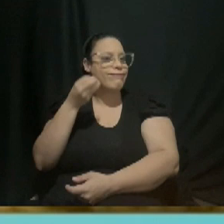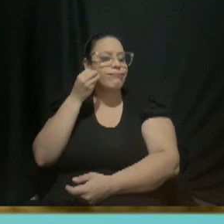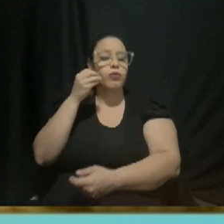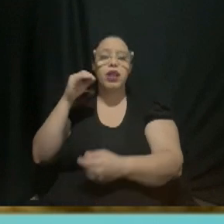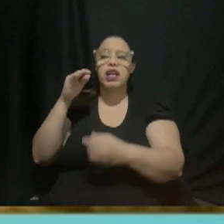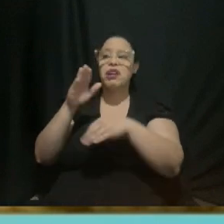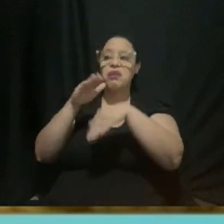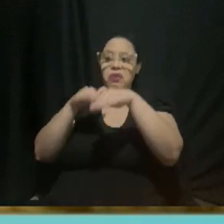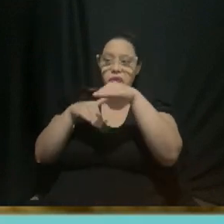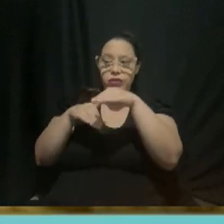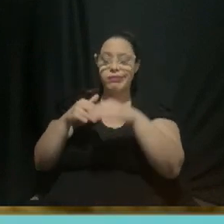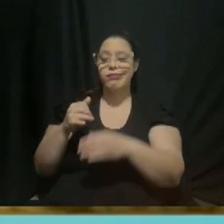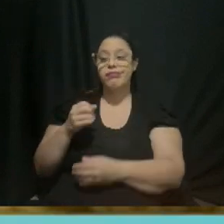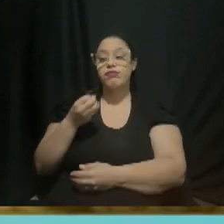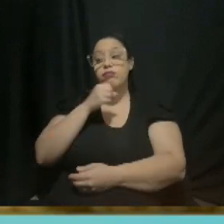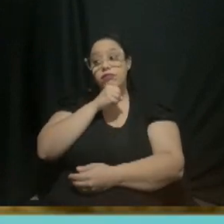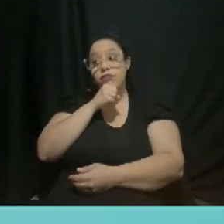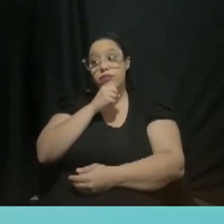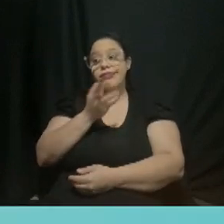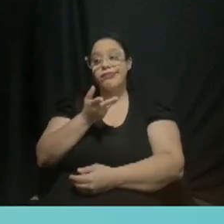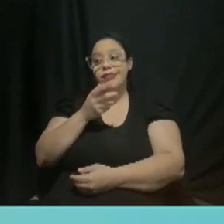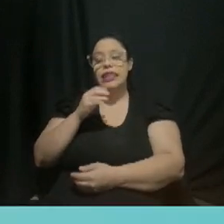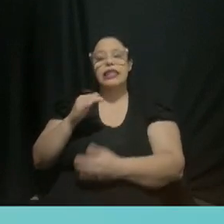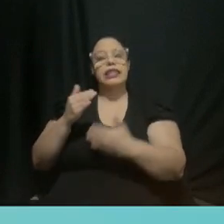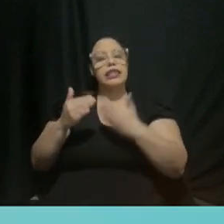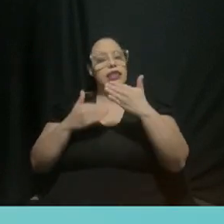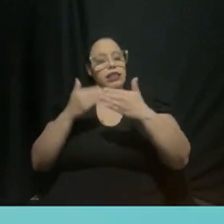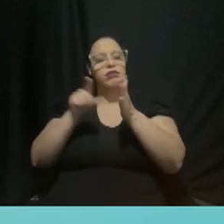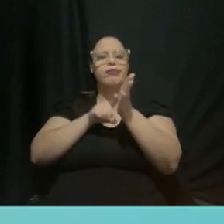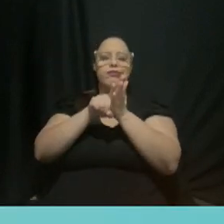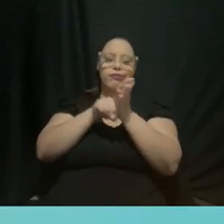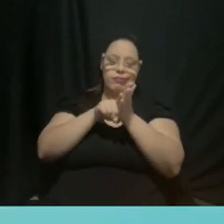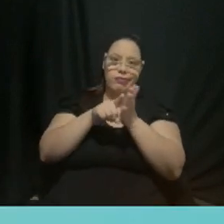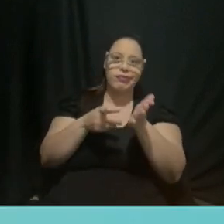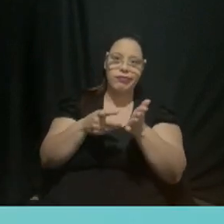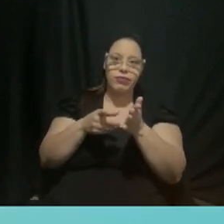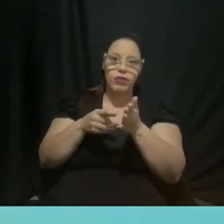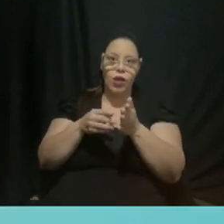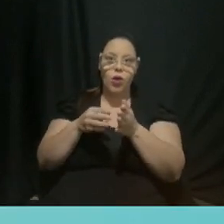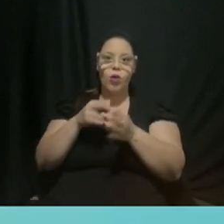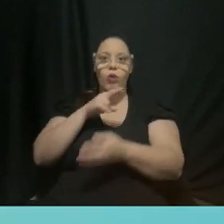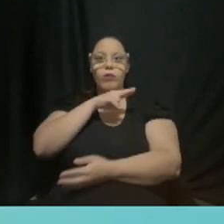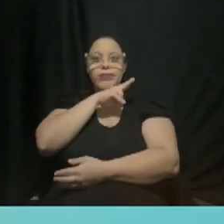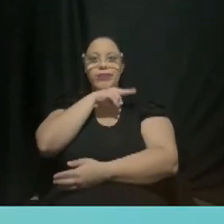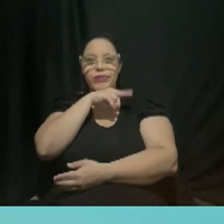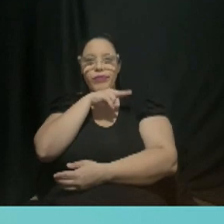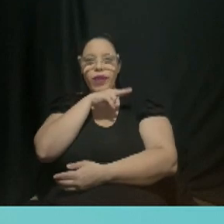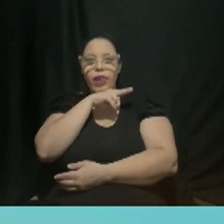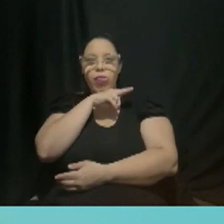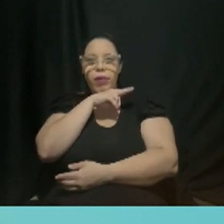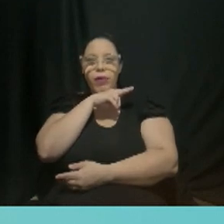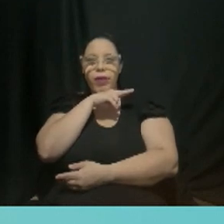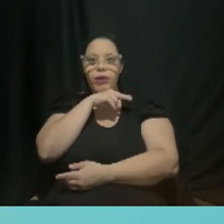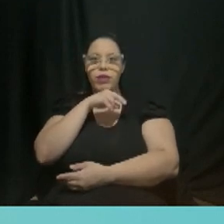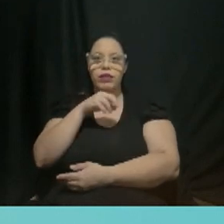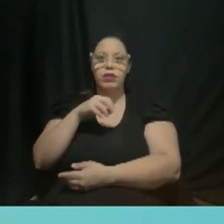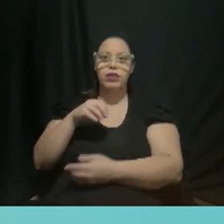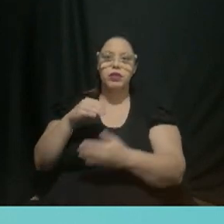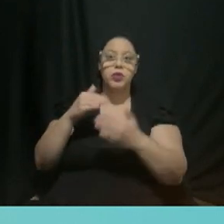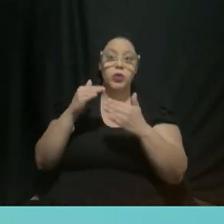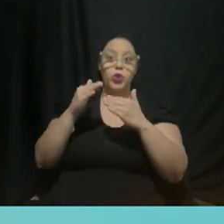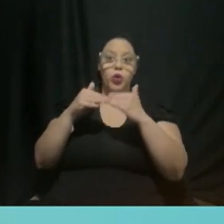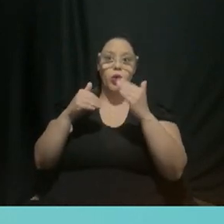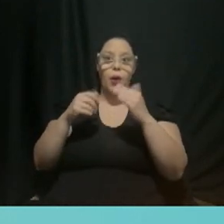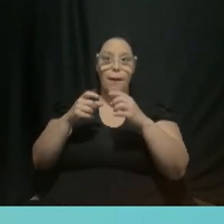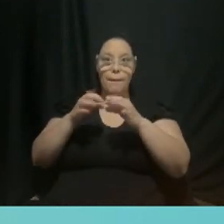portanto, essenciais para as pesquisas. Uma cobra da espécie taipã costeira quebrou o recorde de maior quantidade